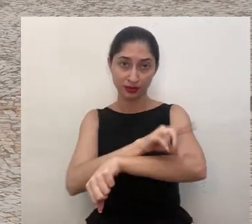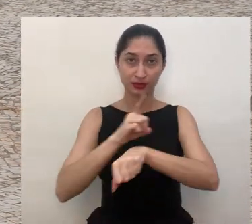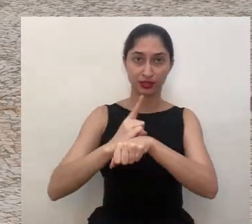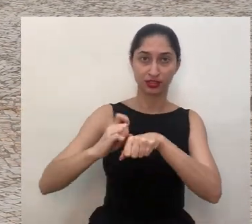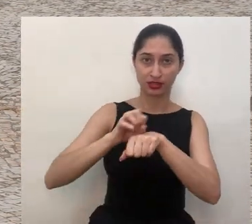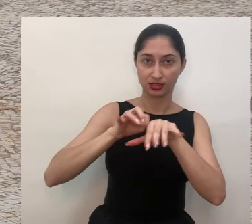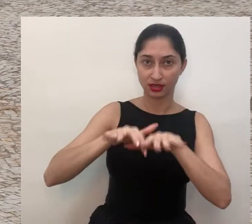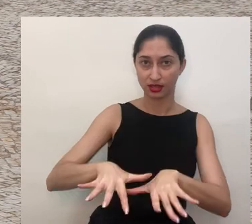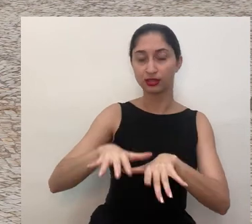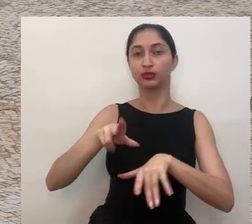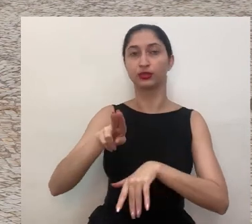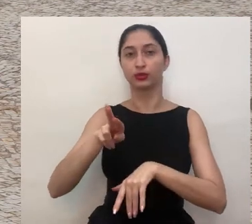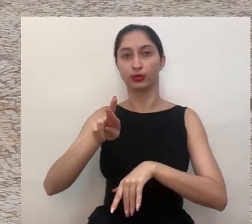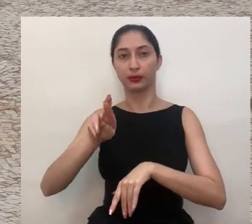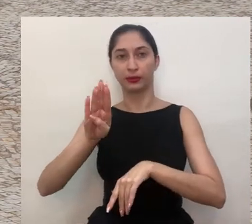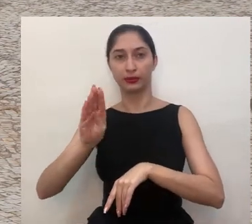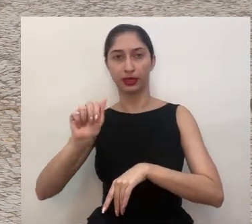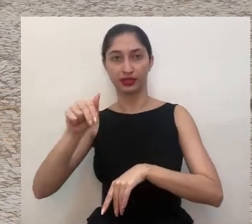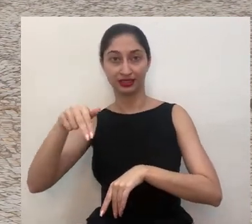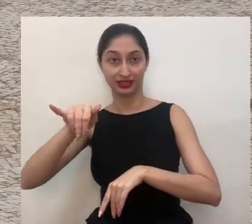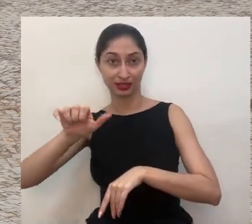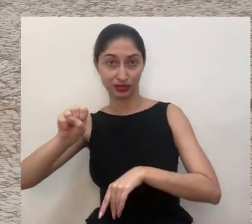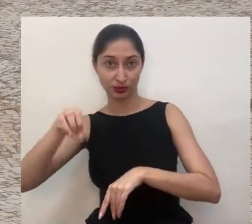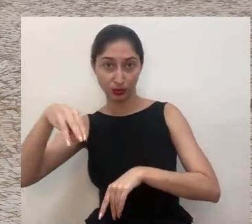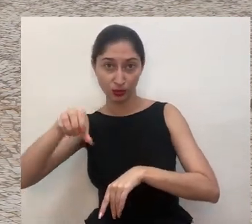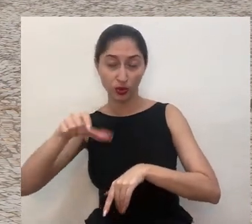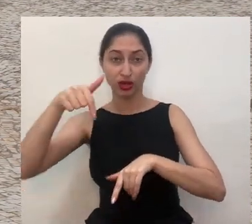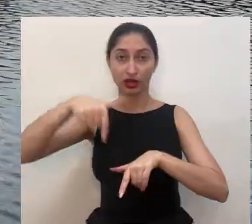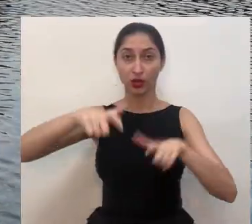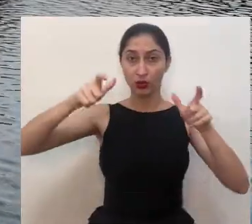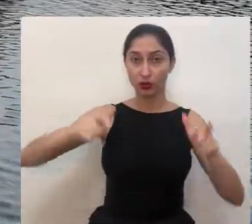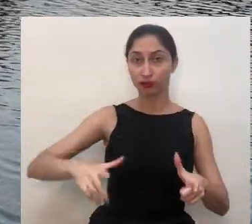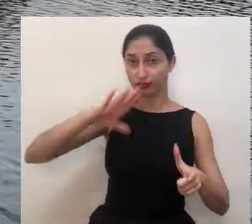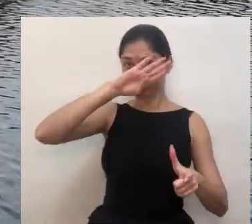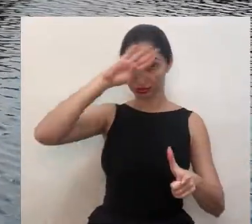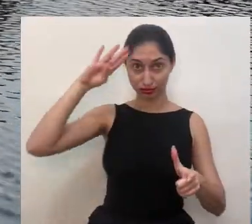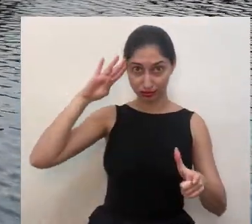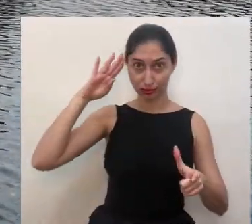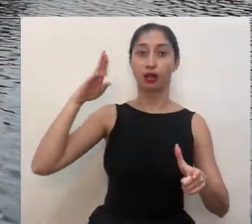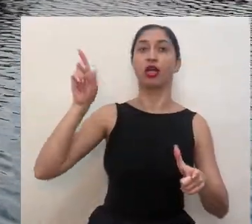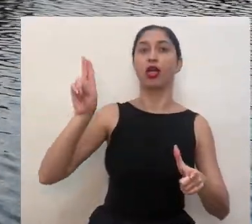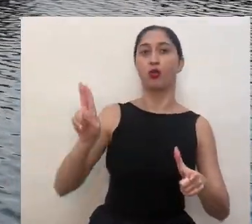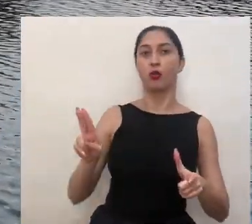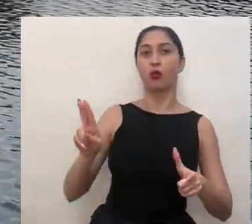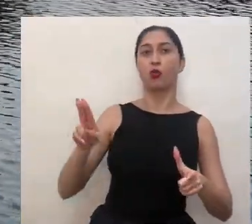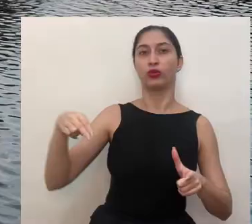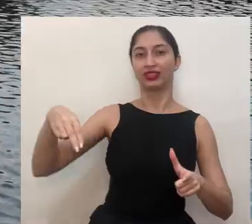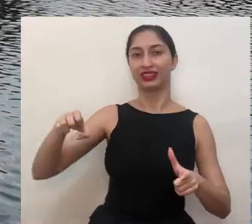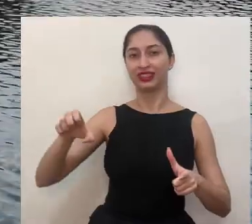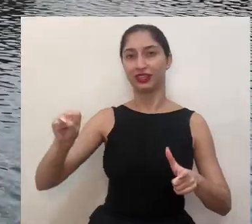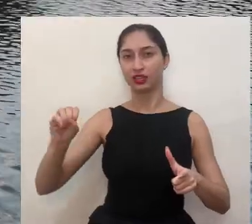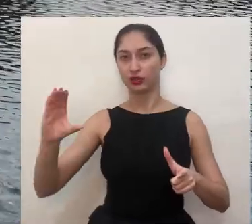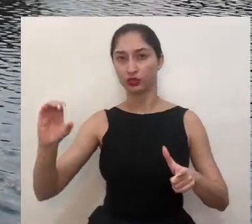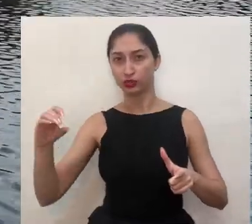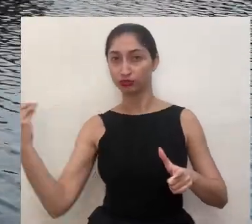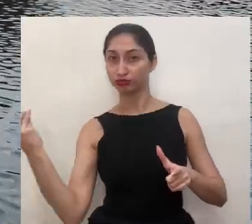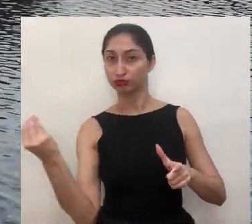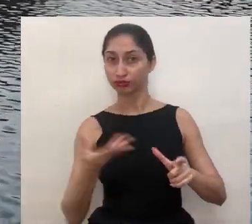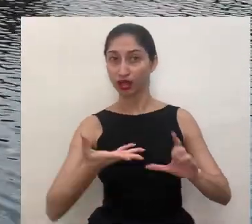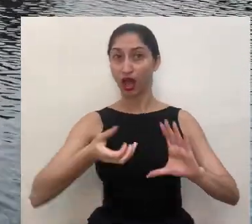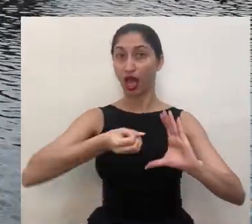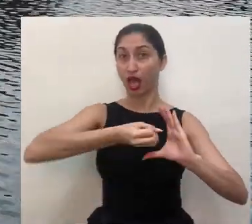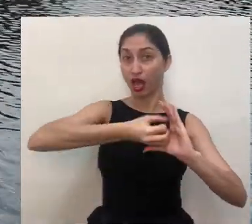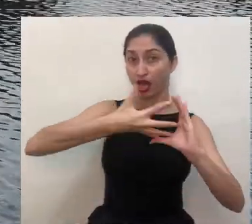e Design. A Casa do Baile integra o conjunto moderno da Pampulha, declarado Patrimônio Cultural da Humanidade pela Unesco,